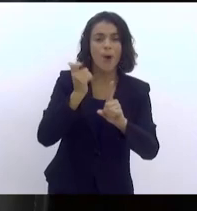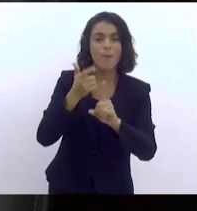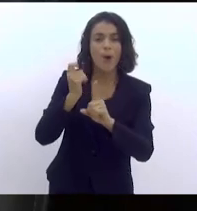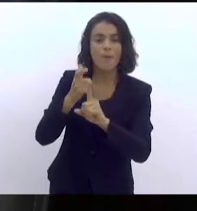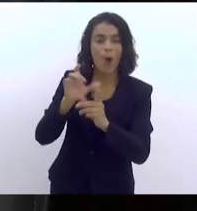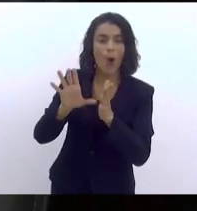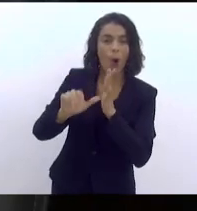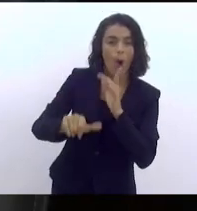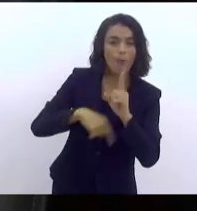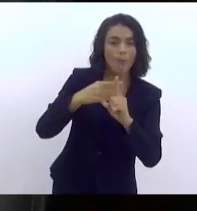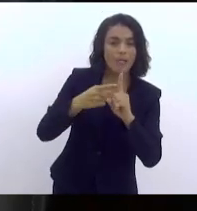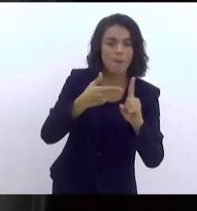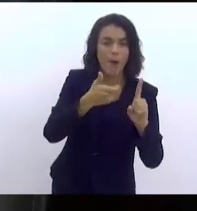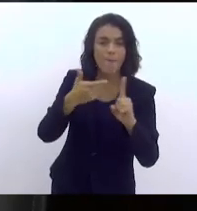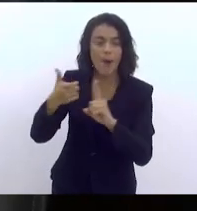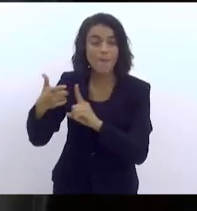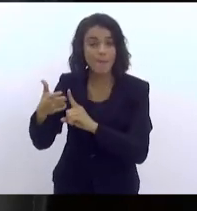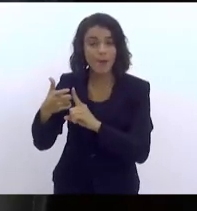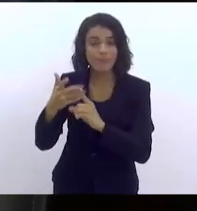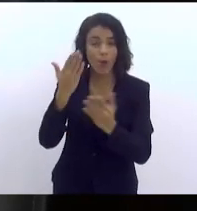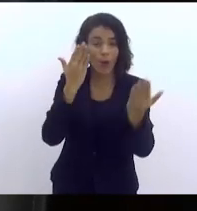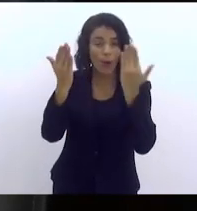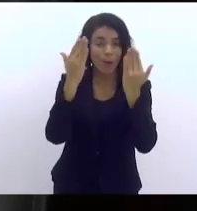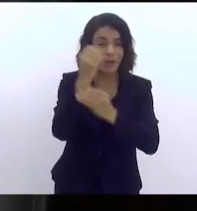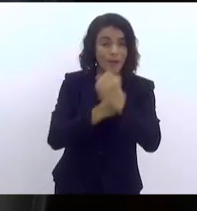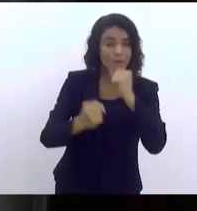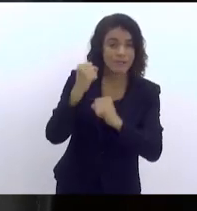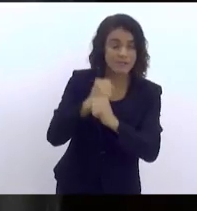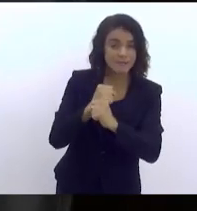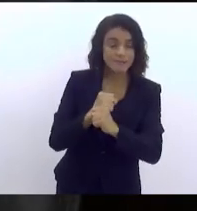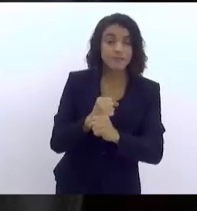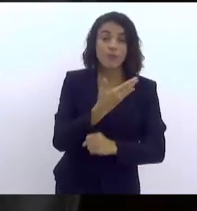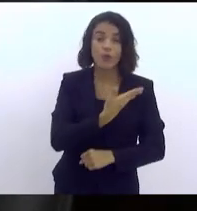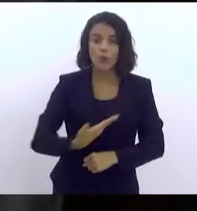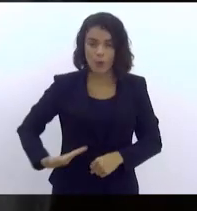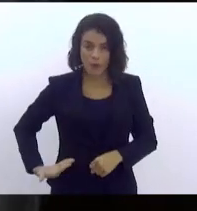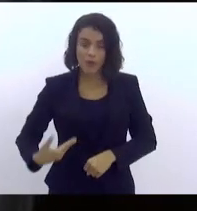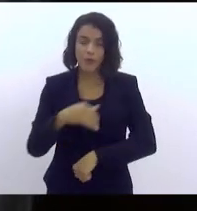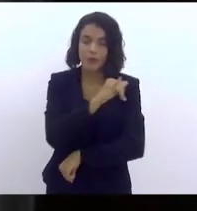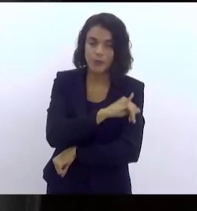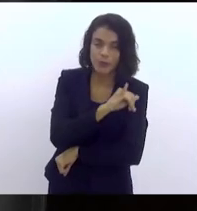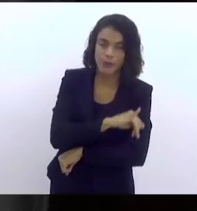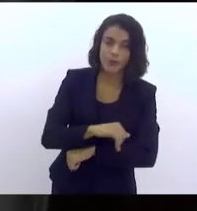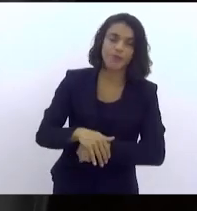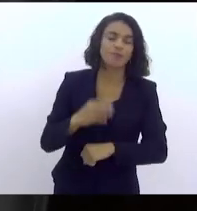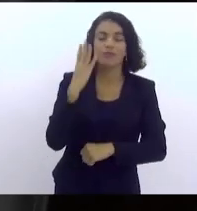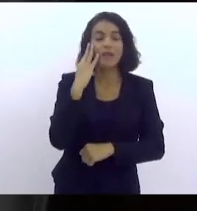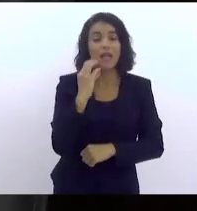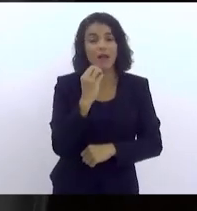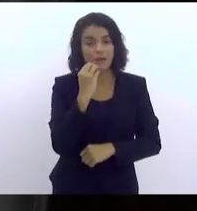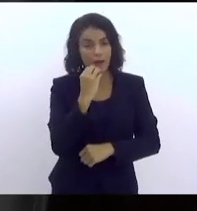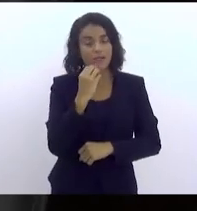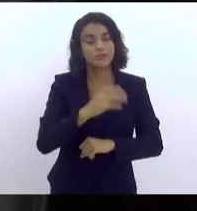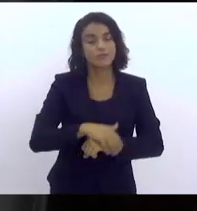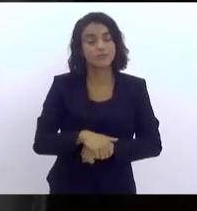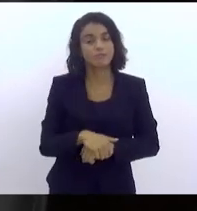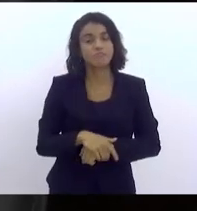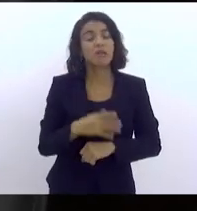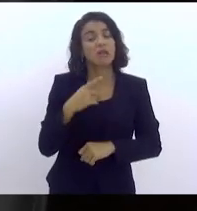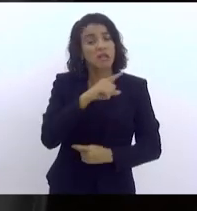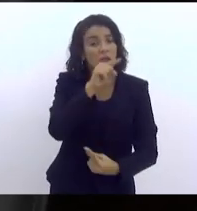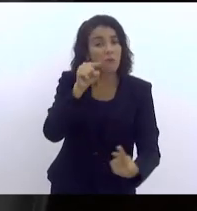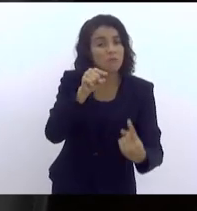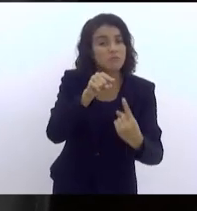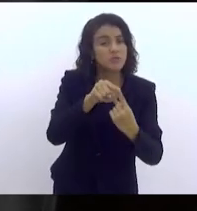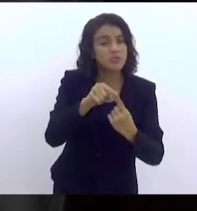ao mesmo período do ano passado o governador do Rio de Janeiro Cláudio Castro pretende